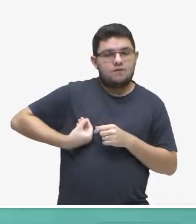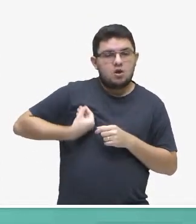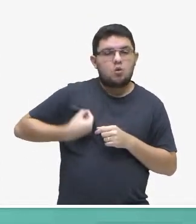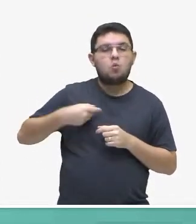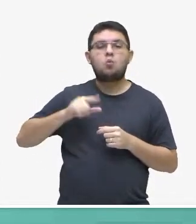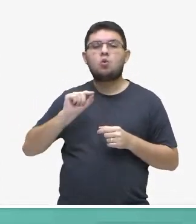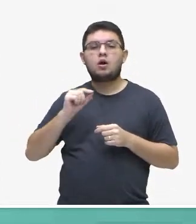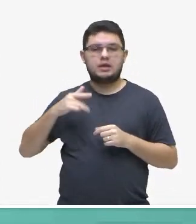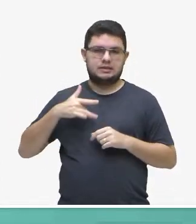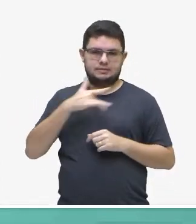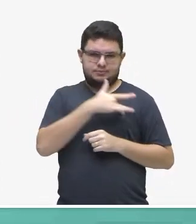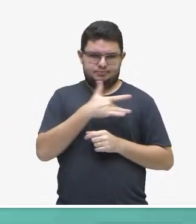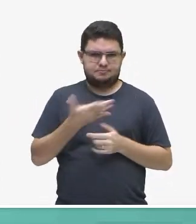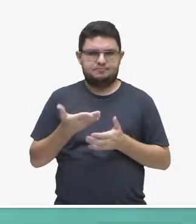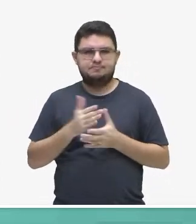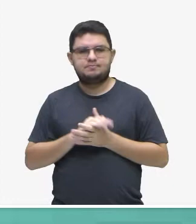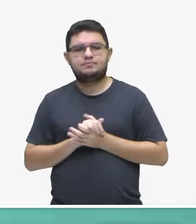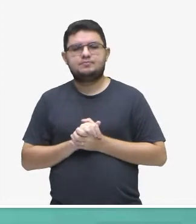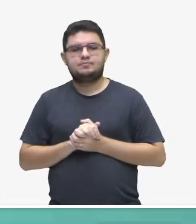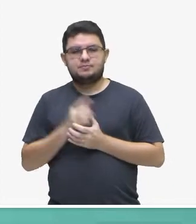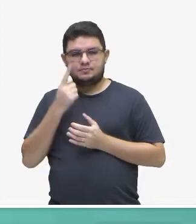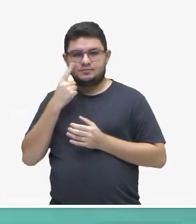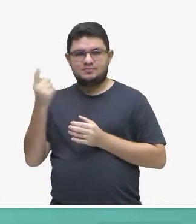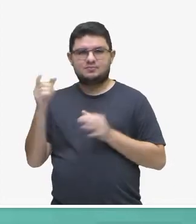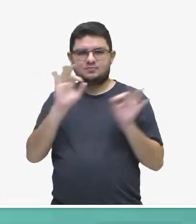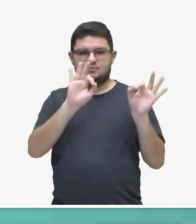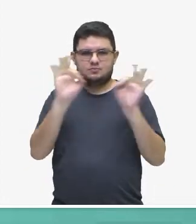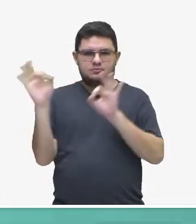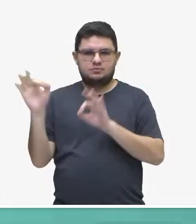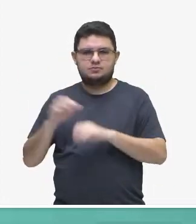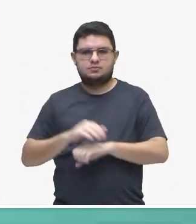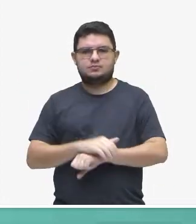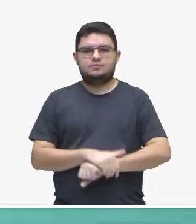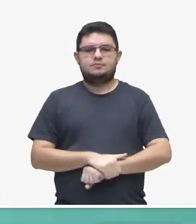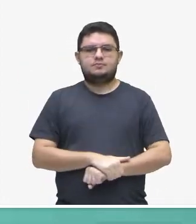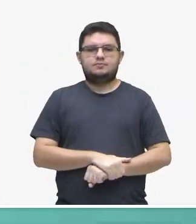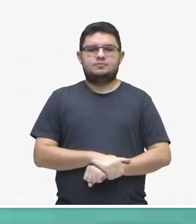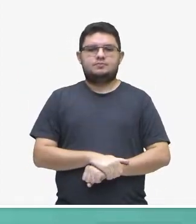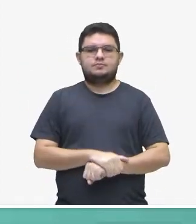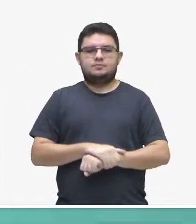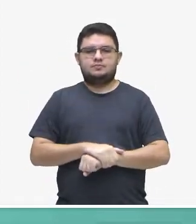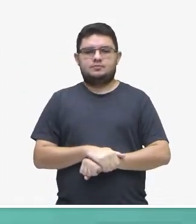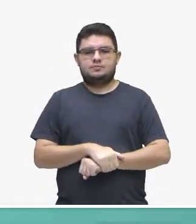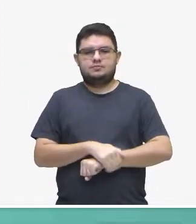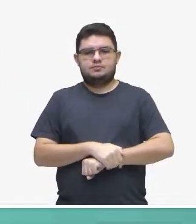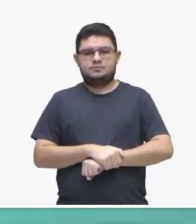saudável. Vamos acompanhar o vídeo. Eat vegetables, comer verduras.